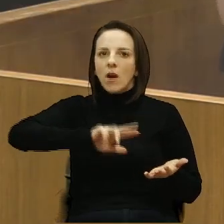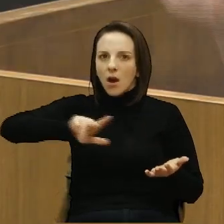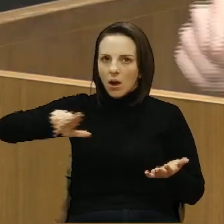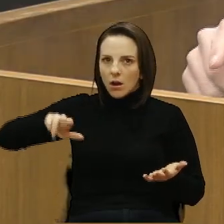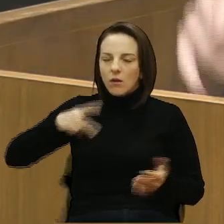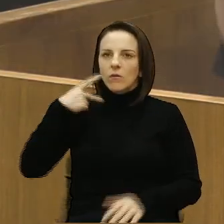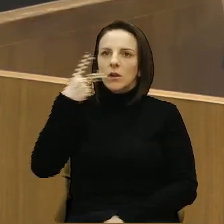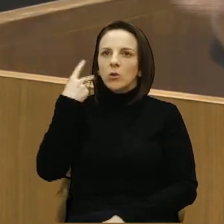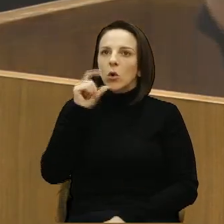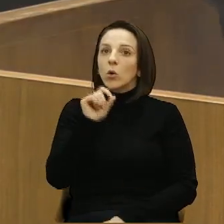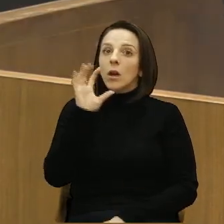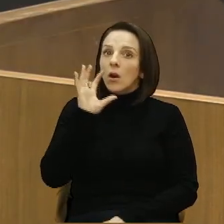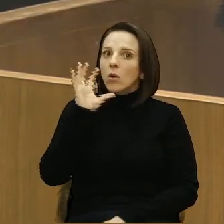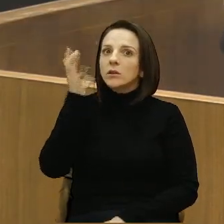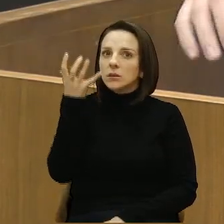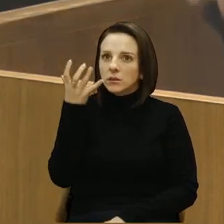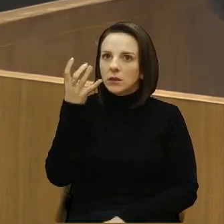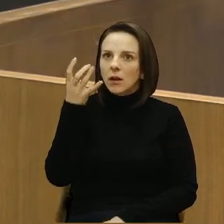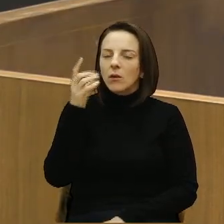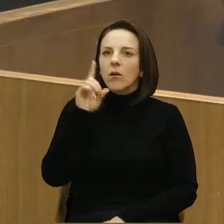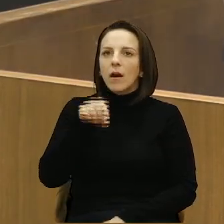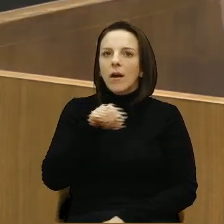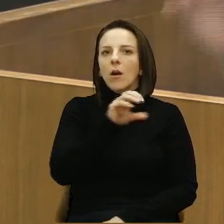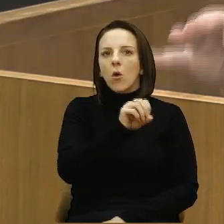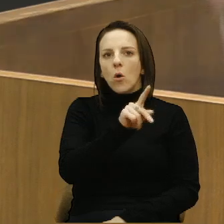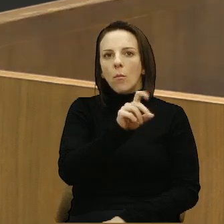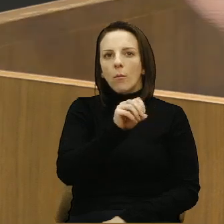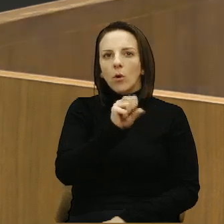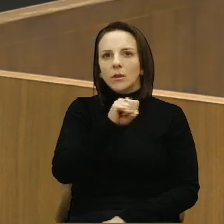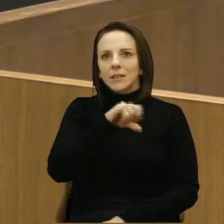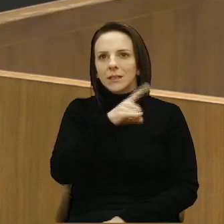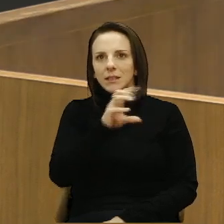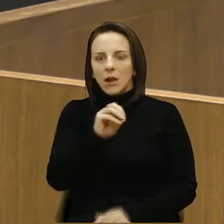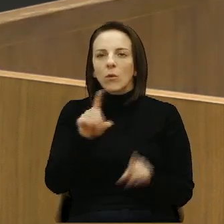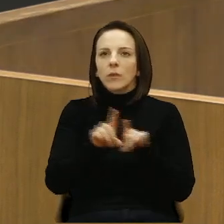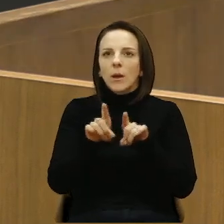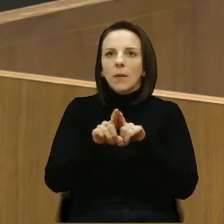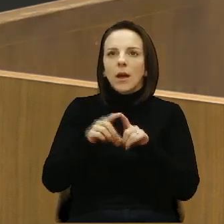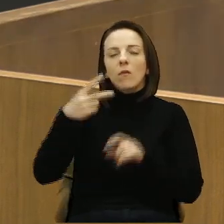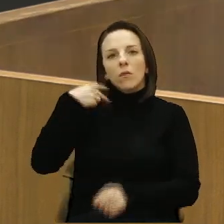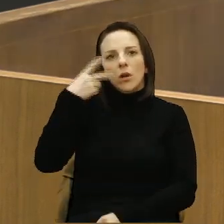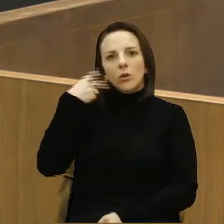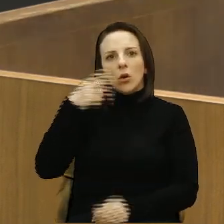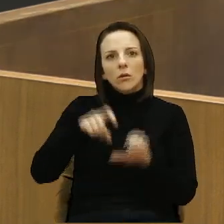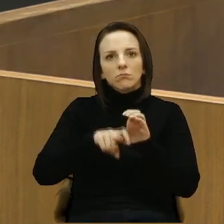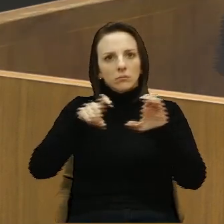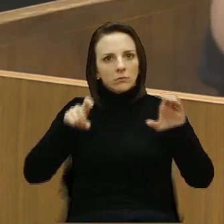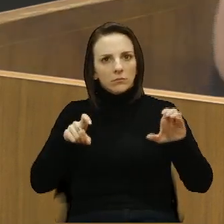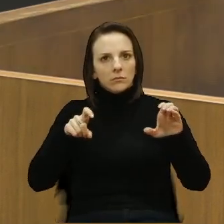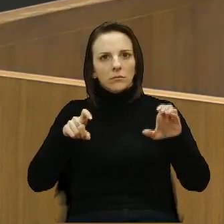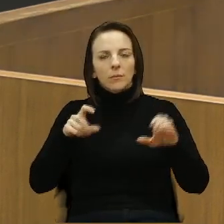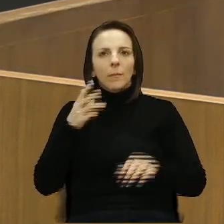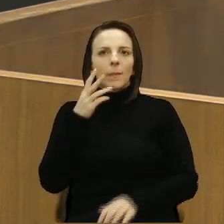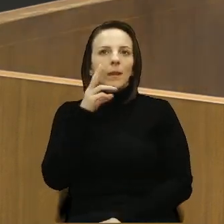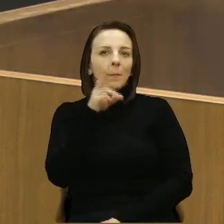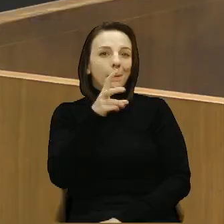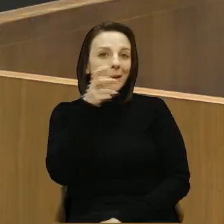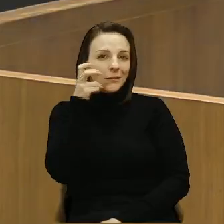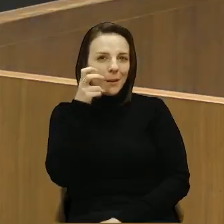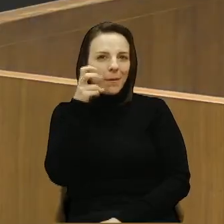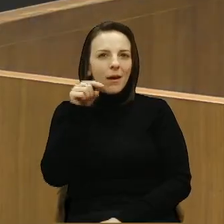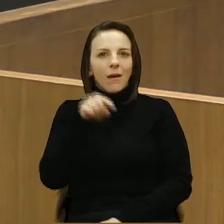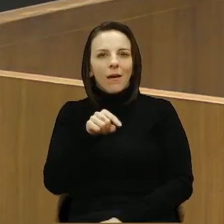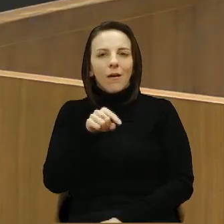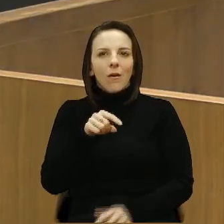que aconteceu foi que a oposição e vereadores independentes, inclusive vereadores da base, perceberam uma desarticulação da base